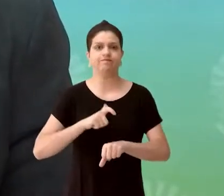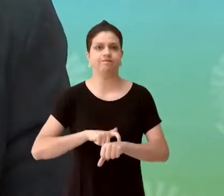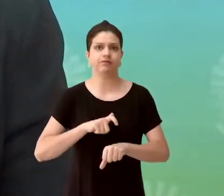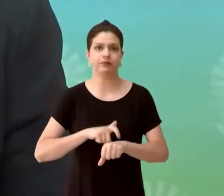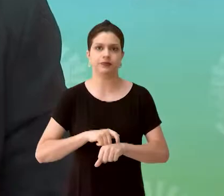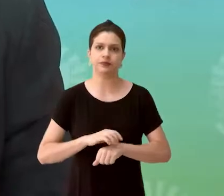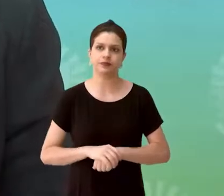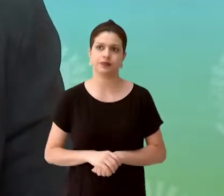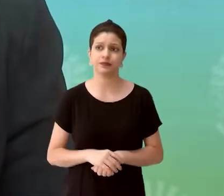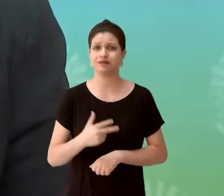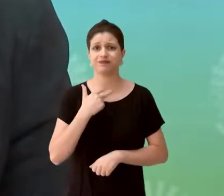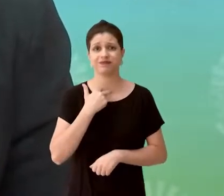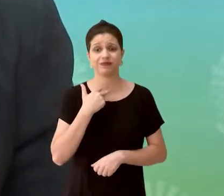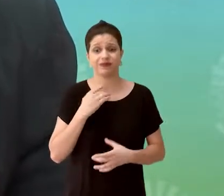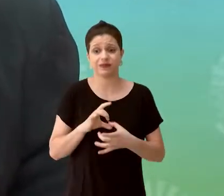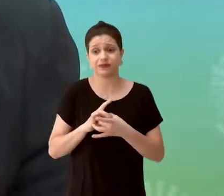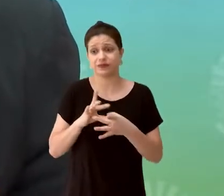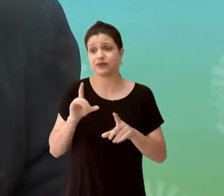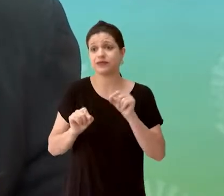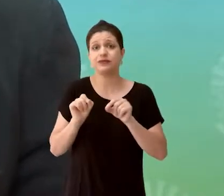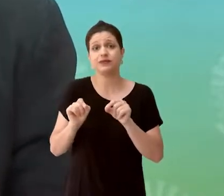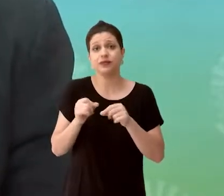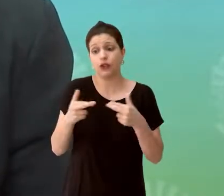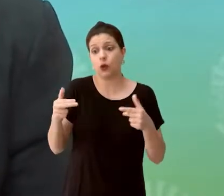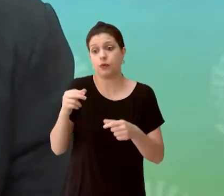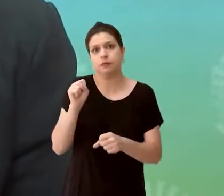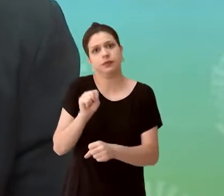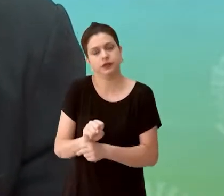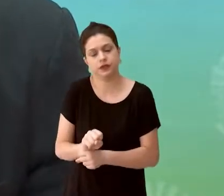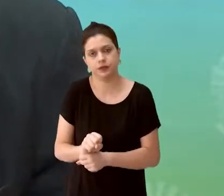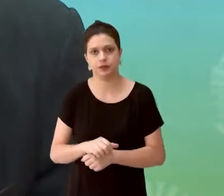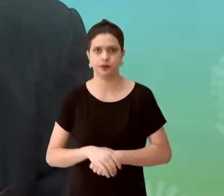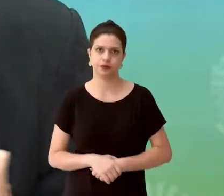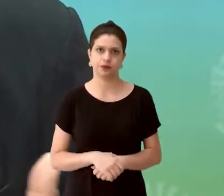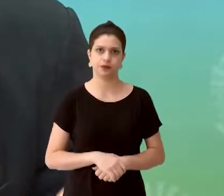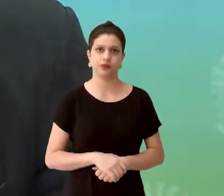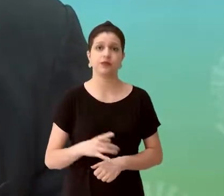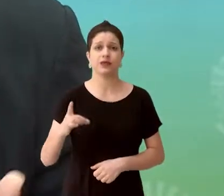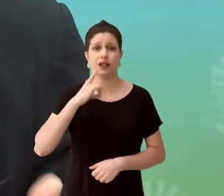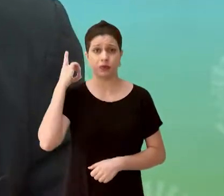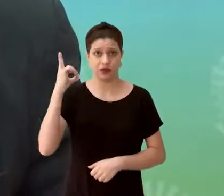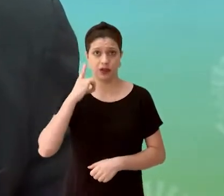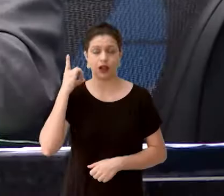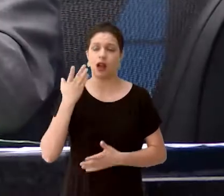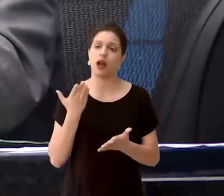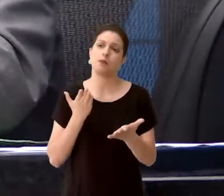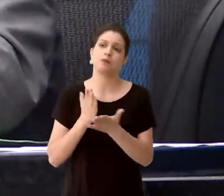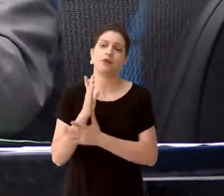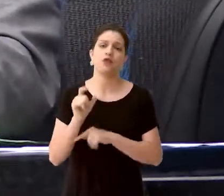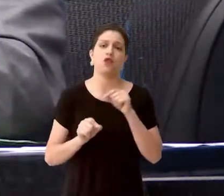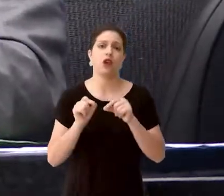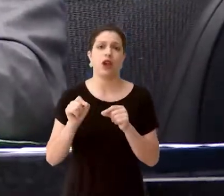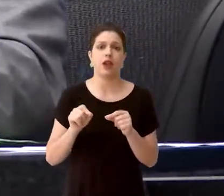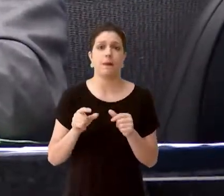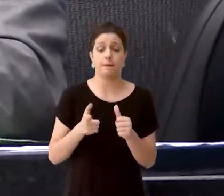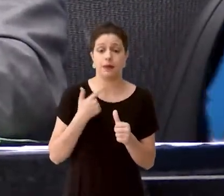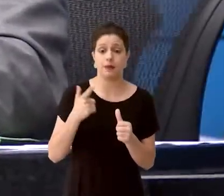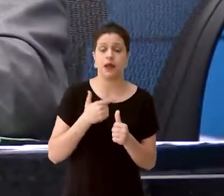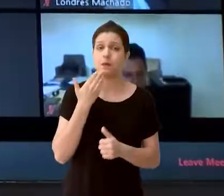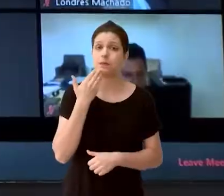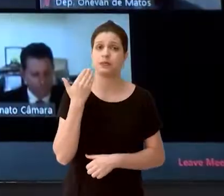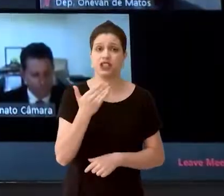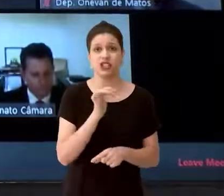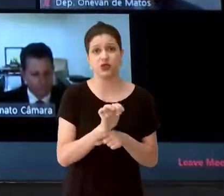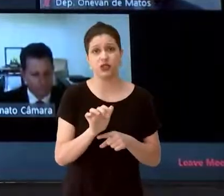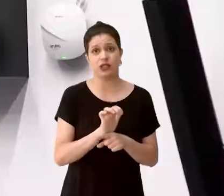importante, né, nessa questão desse momento que nós passamos. Nós não podemos deixar as coisas pararem. Os deputados aprovaram